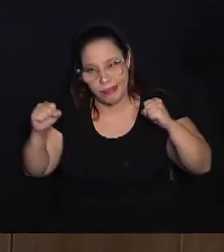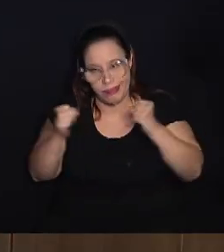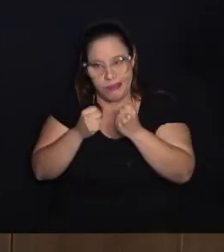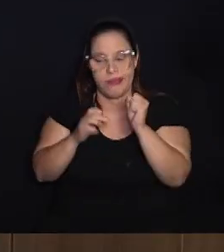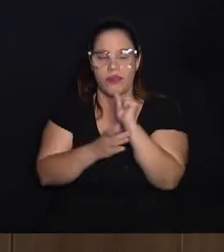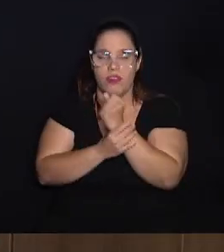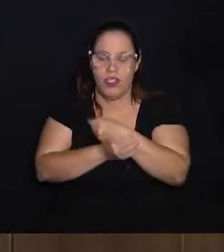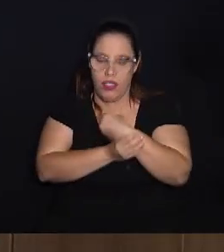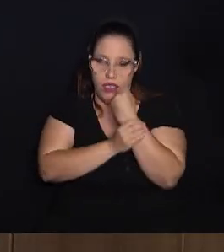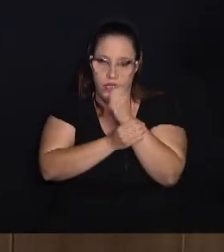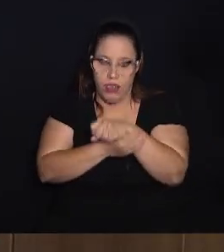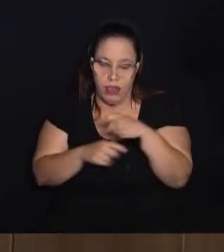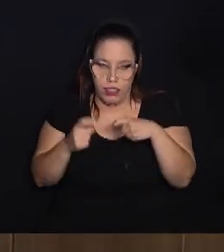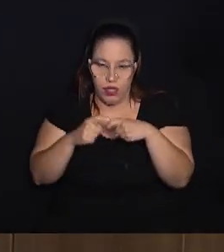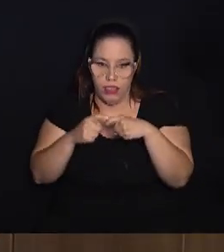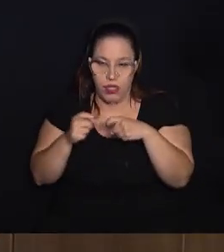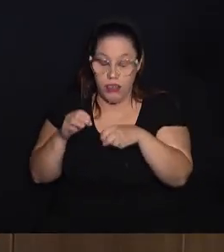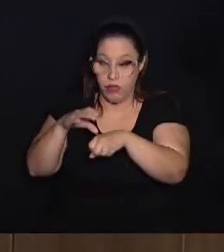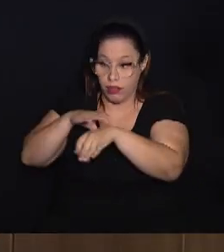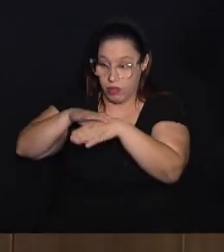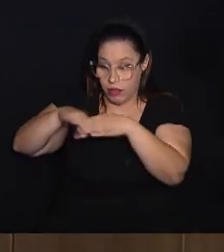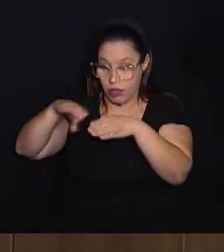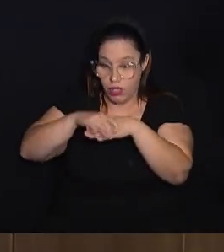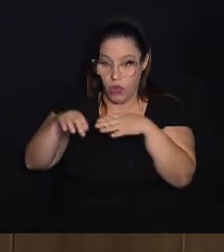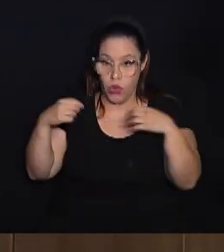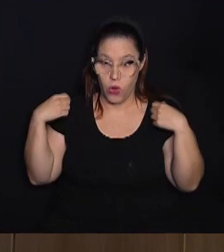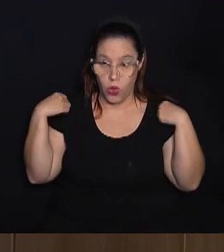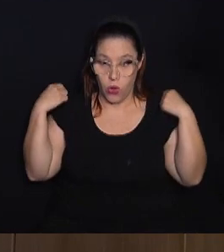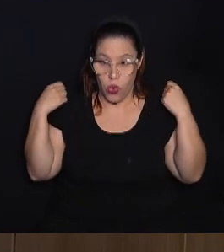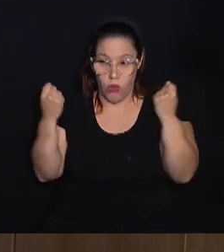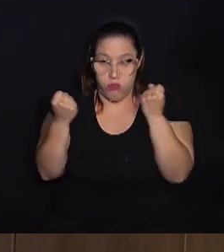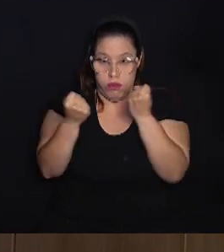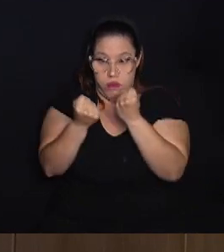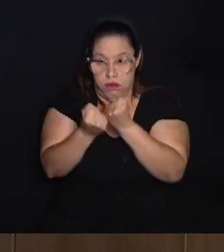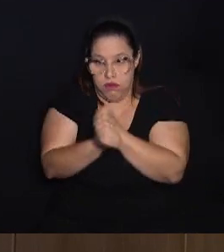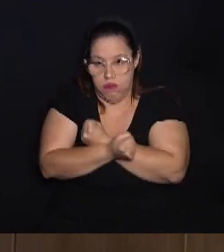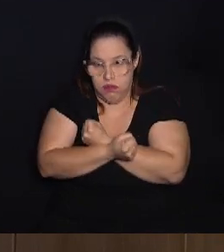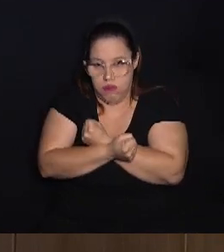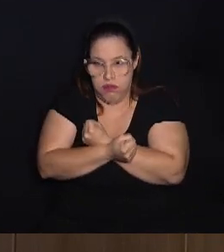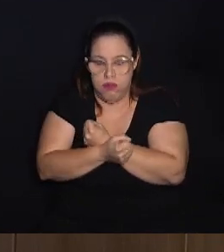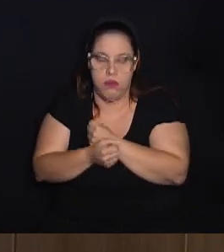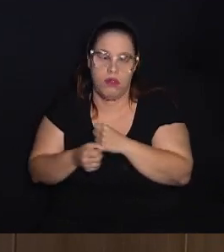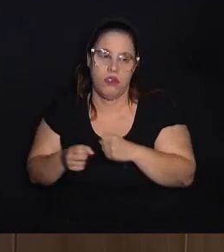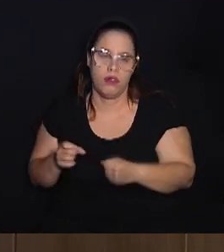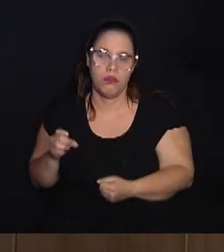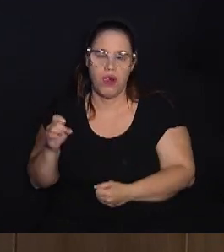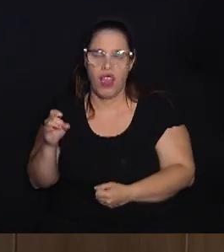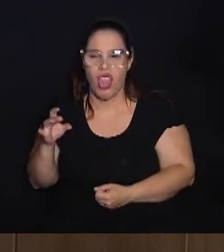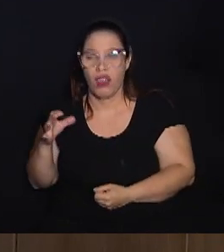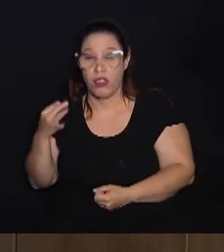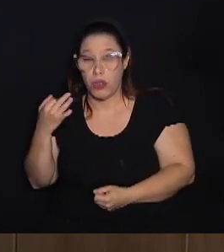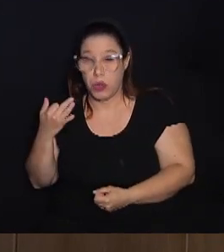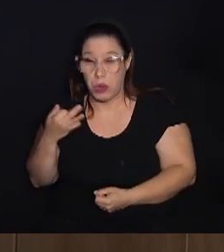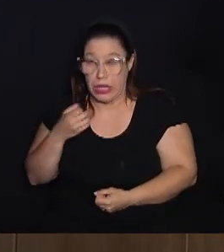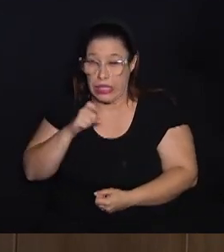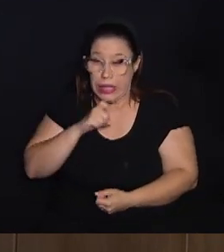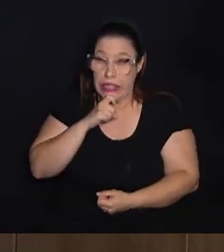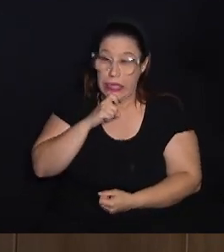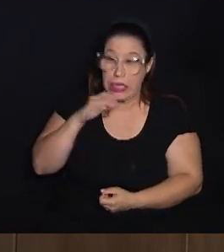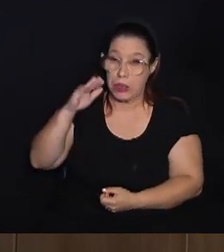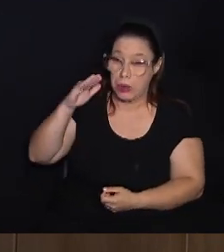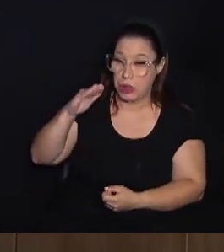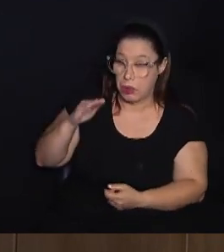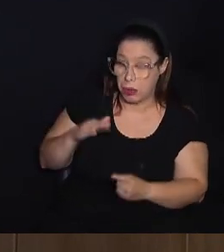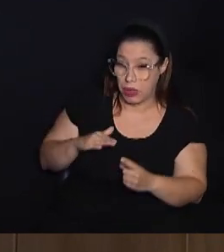dos exercícios, o fisioterapeuta também aconselha se manter agasalhado com roupas apropriadas para não sentir tanto os efeitos